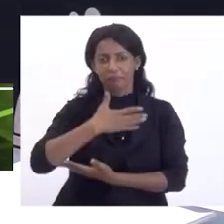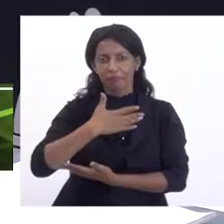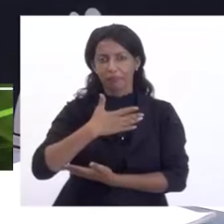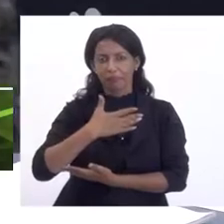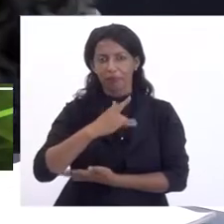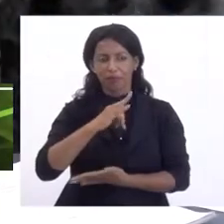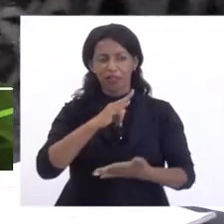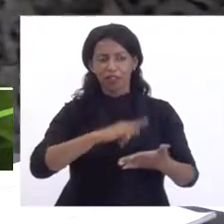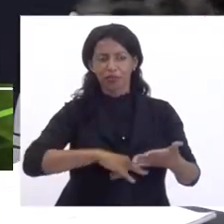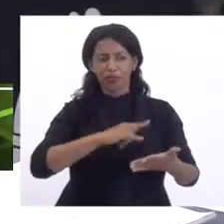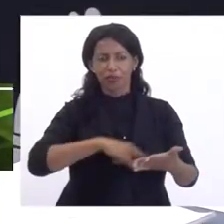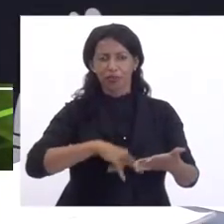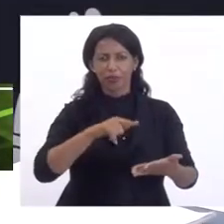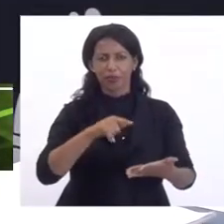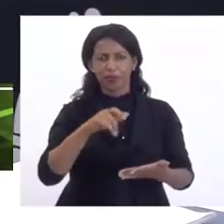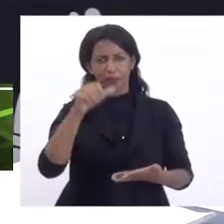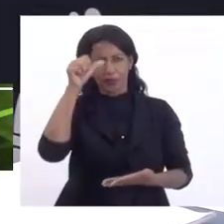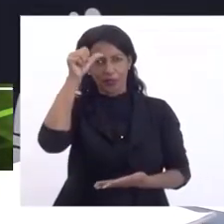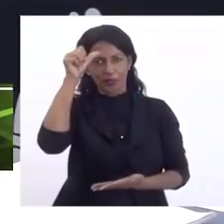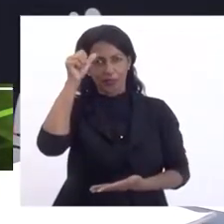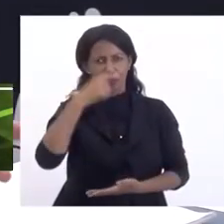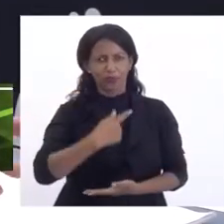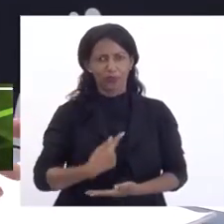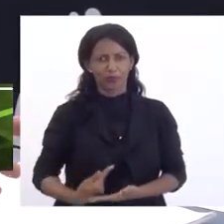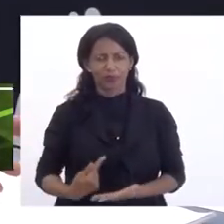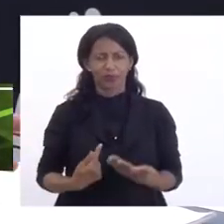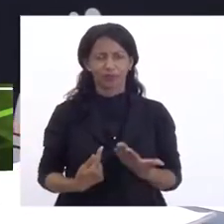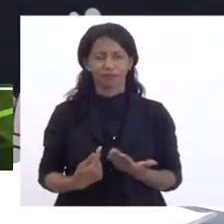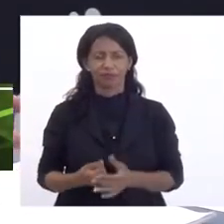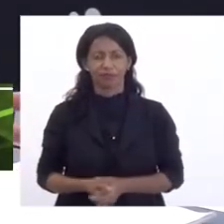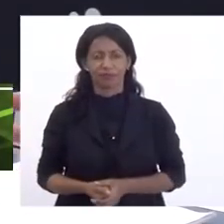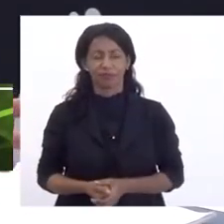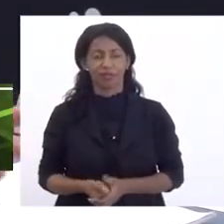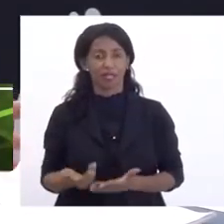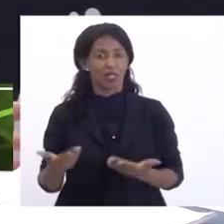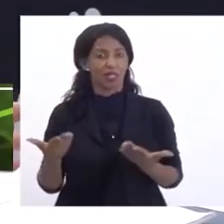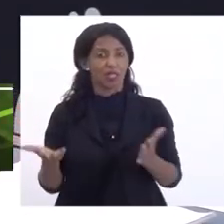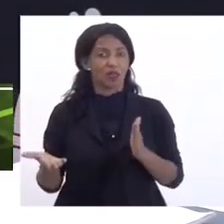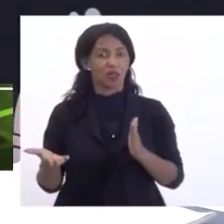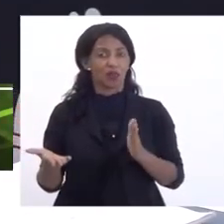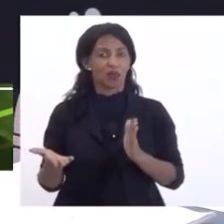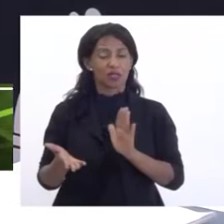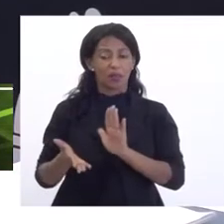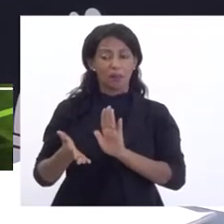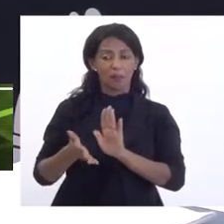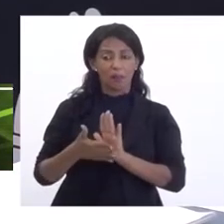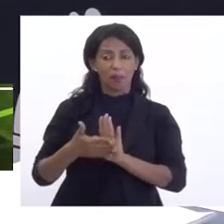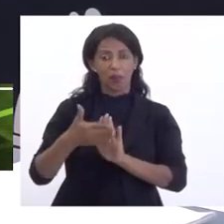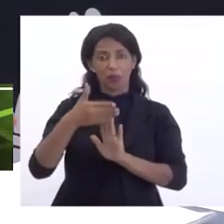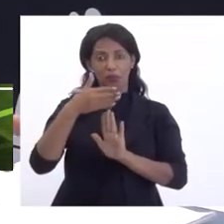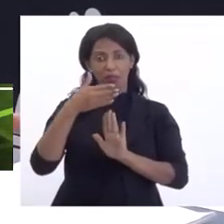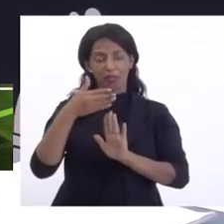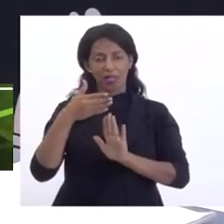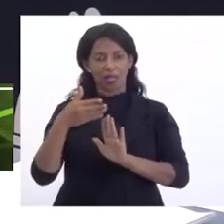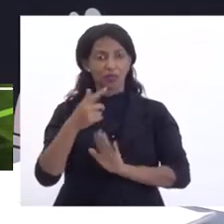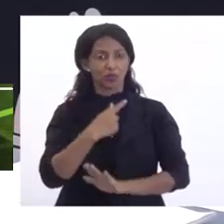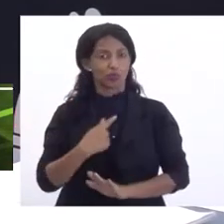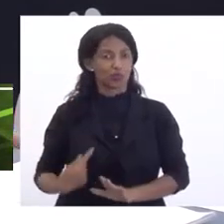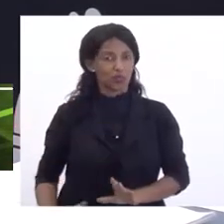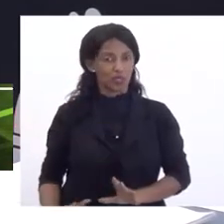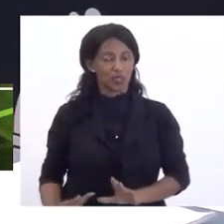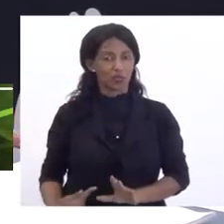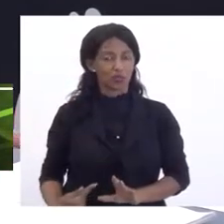senhor Cláudio Castro, né, que não fosse a proporcionalidade. O governador Wilson